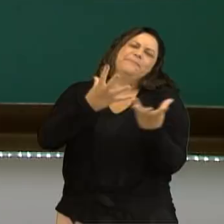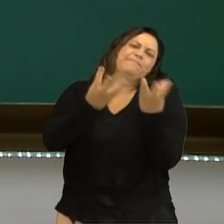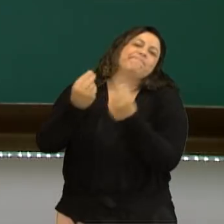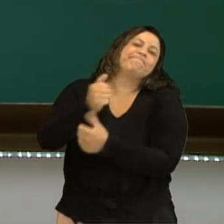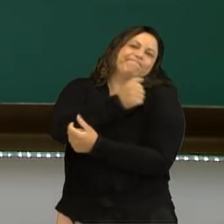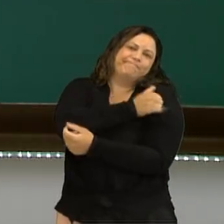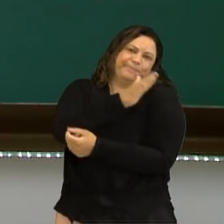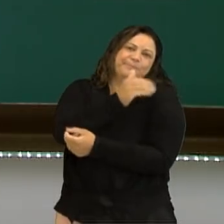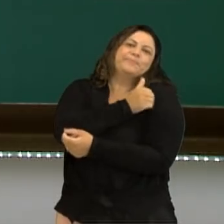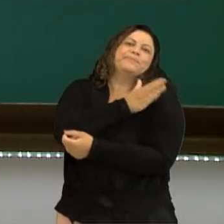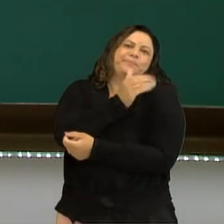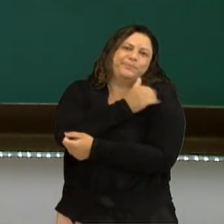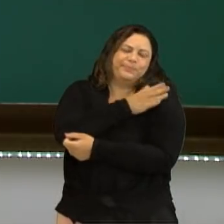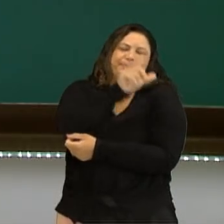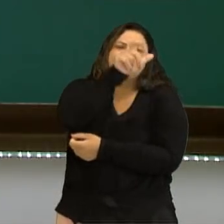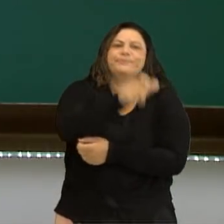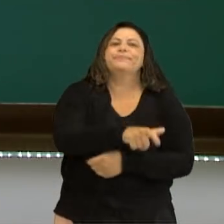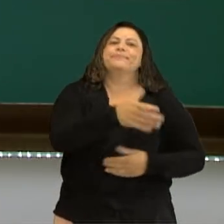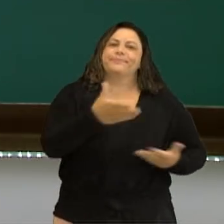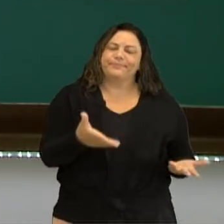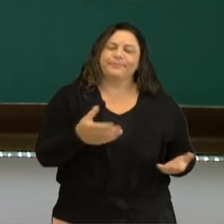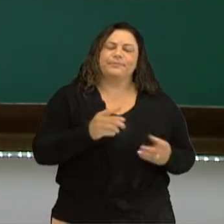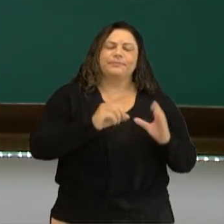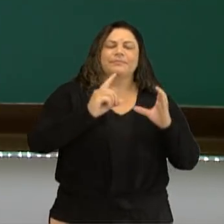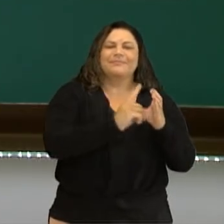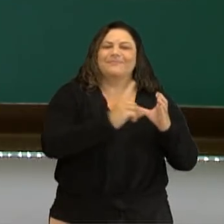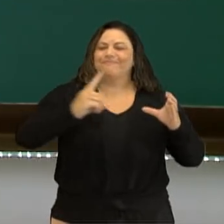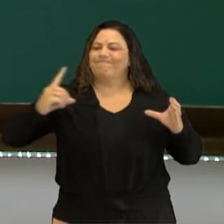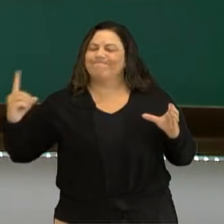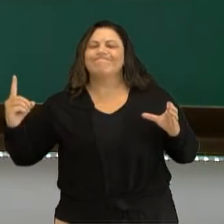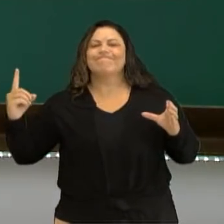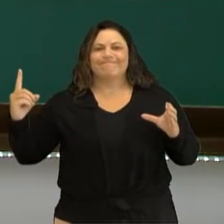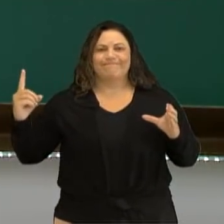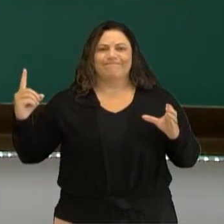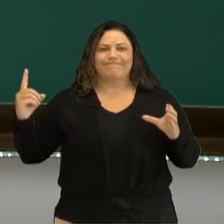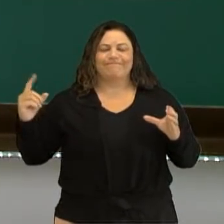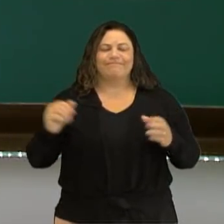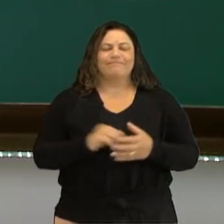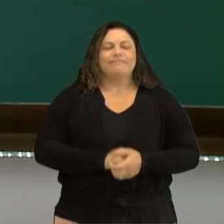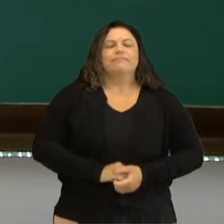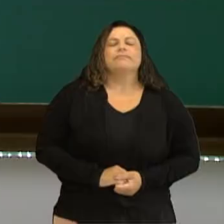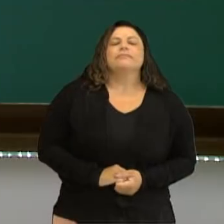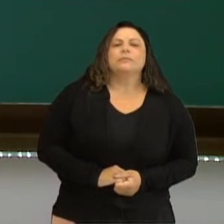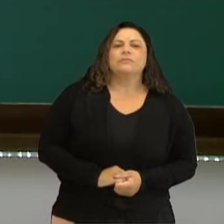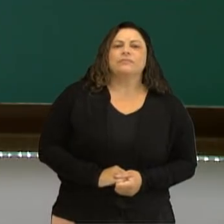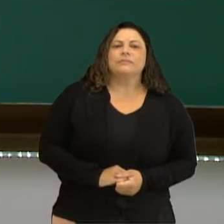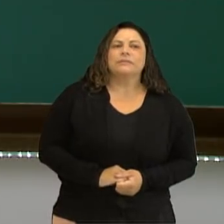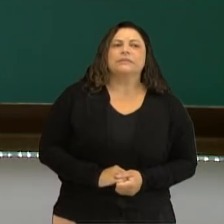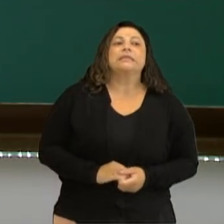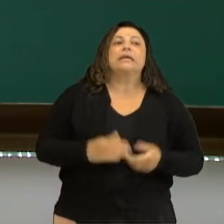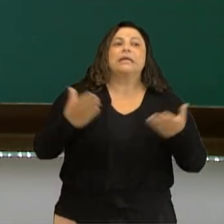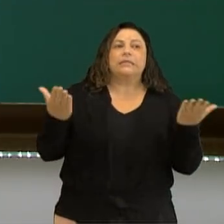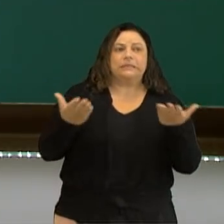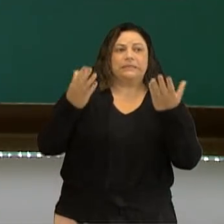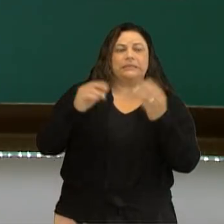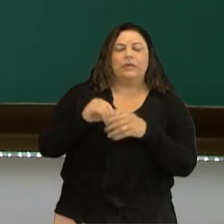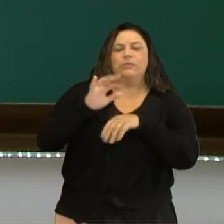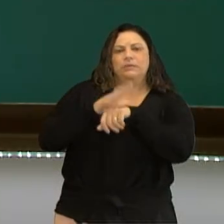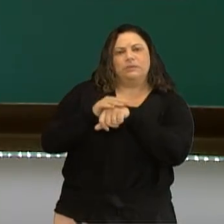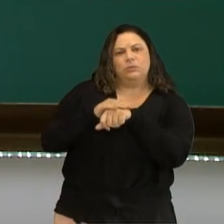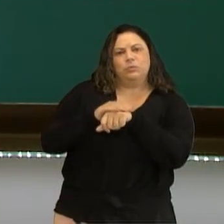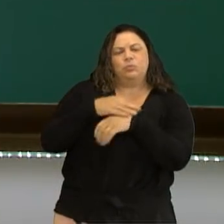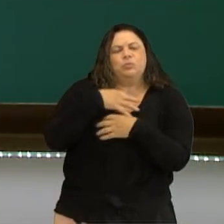preconceito com essas pessoas. Elas eram isoladas da sociedade. A hanseníase, então, como eu falei, apresenta